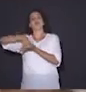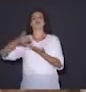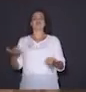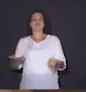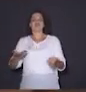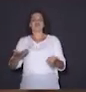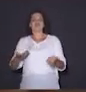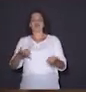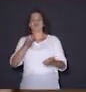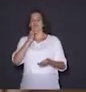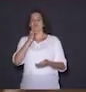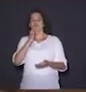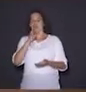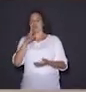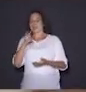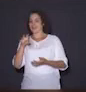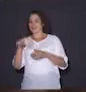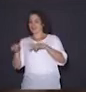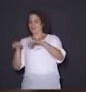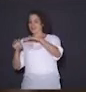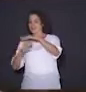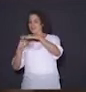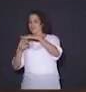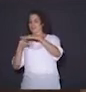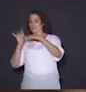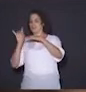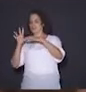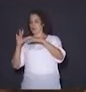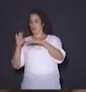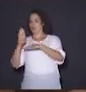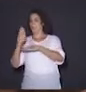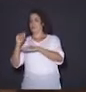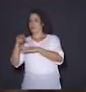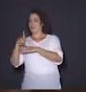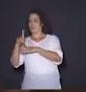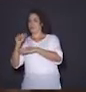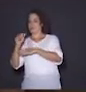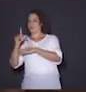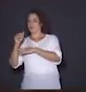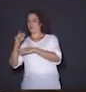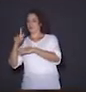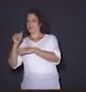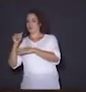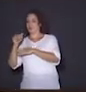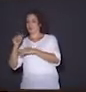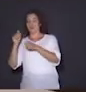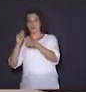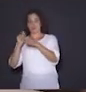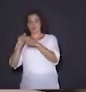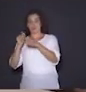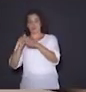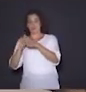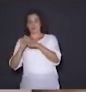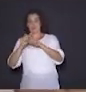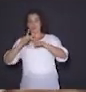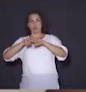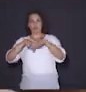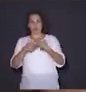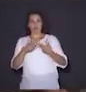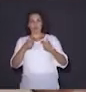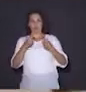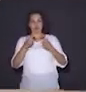seja essa rede aqui se ela passa só banda larga mesmo que ela tenha sido construída com recursos da concessão da telefonia fixa